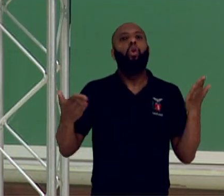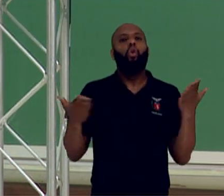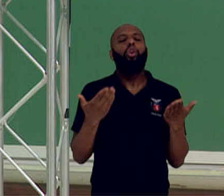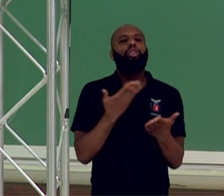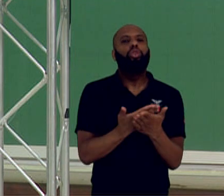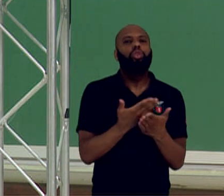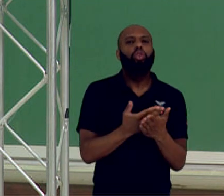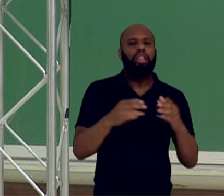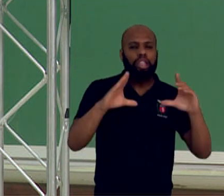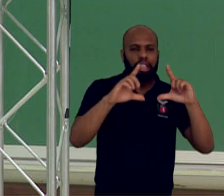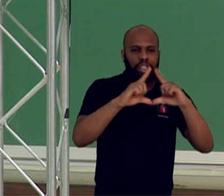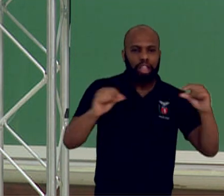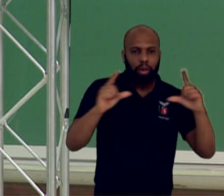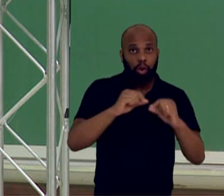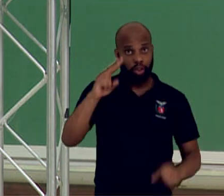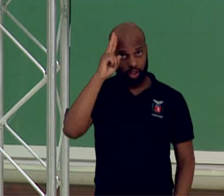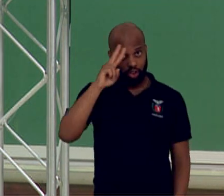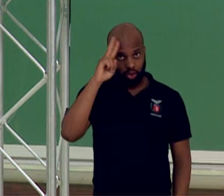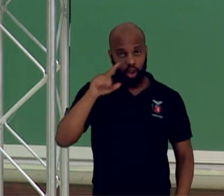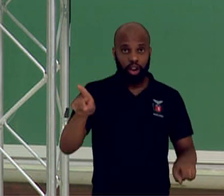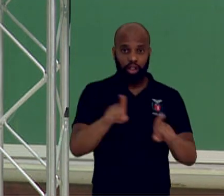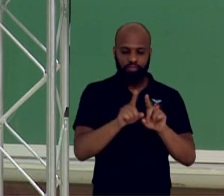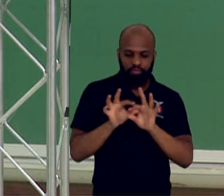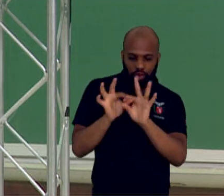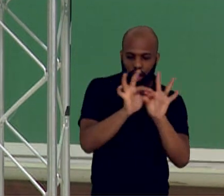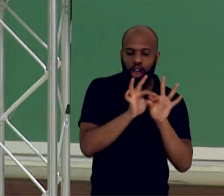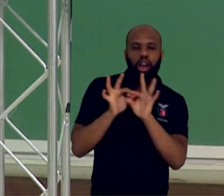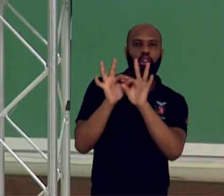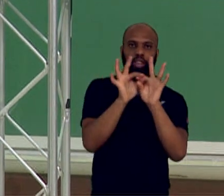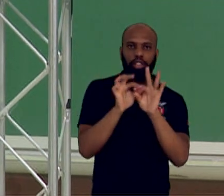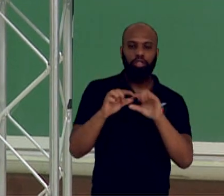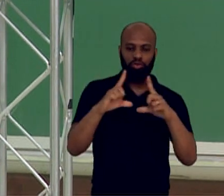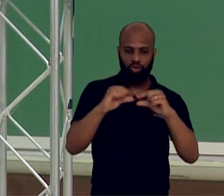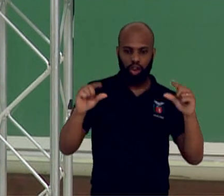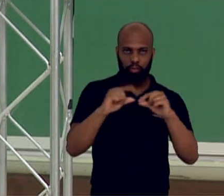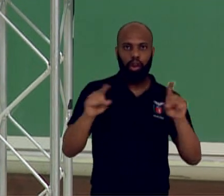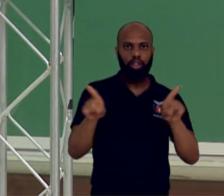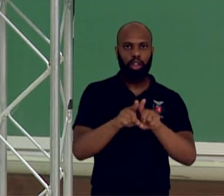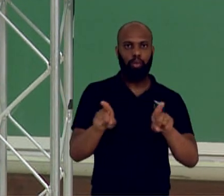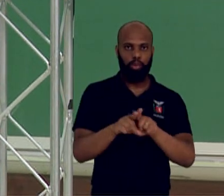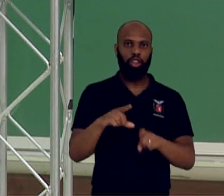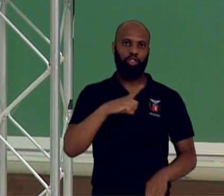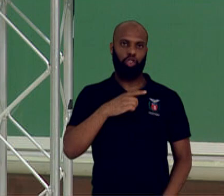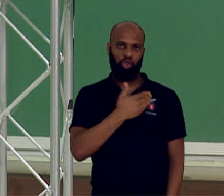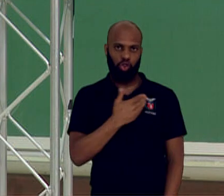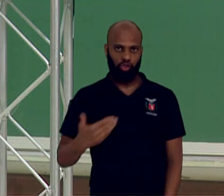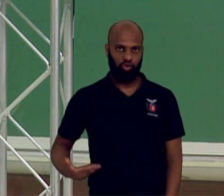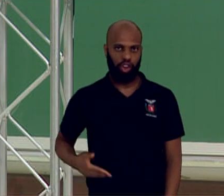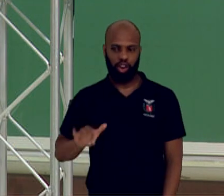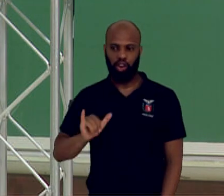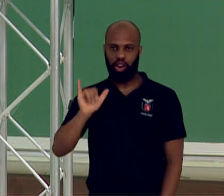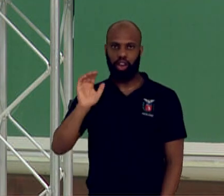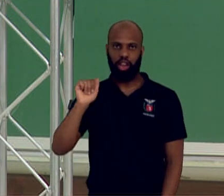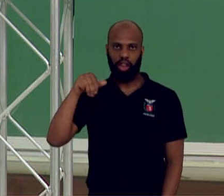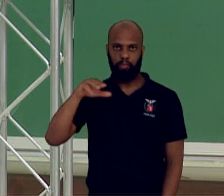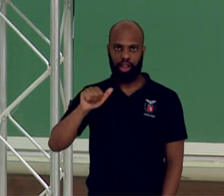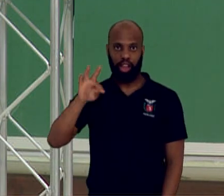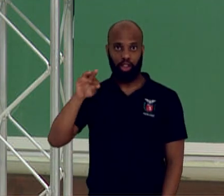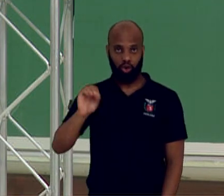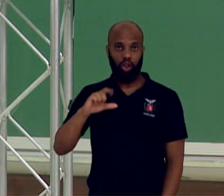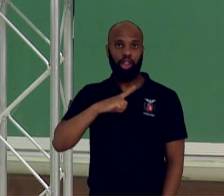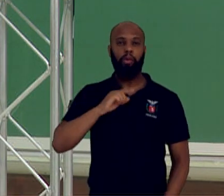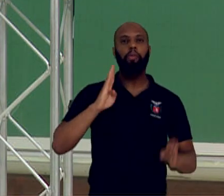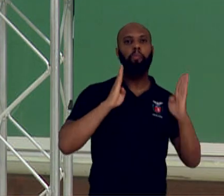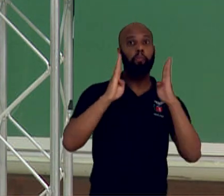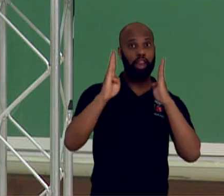Japão, unificação japonesa na organização do governo de Yamato, período shogunato, até